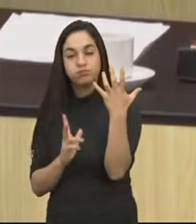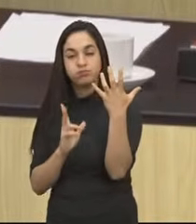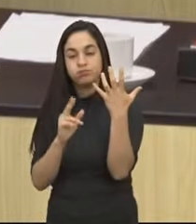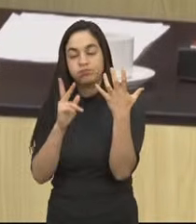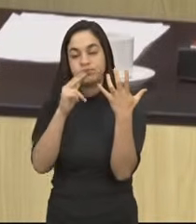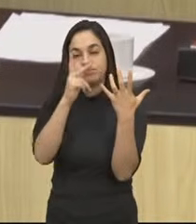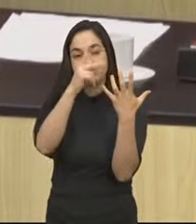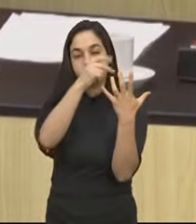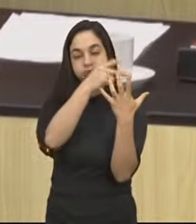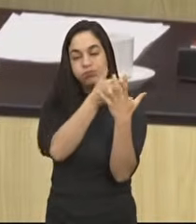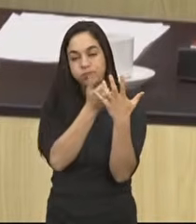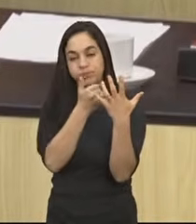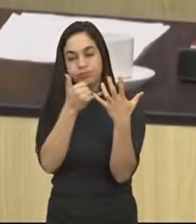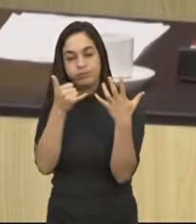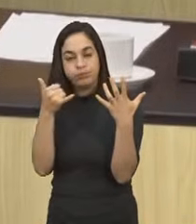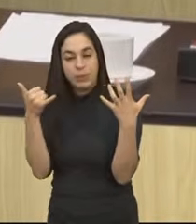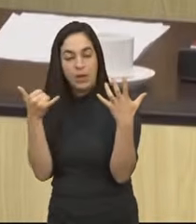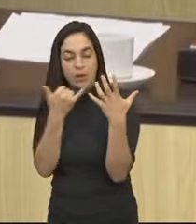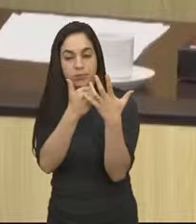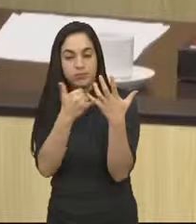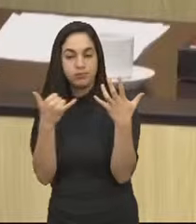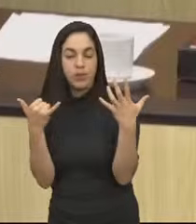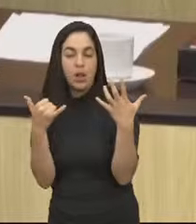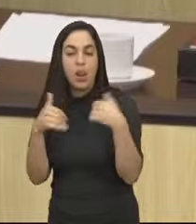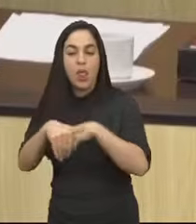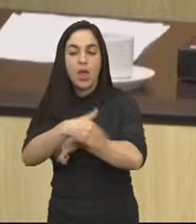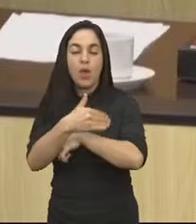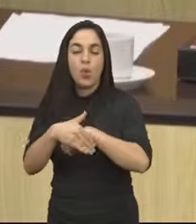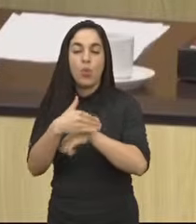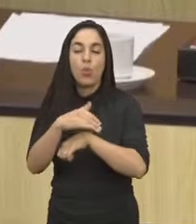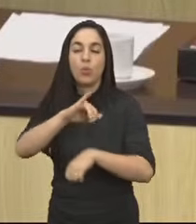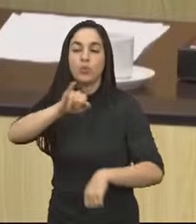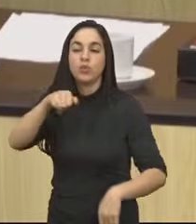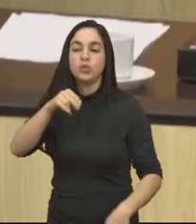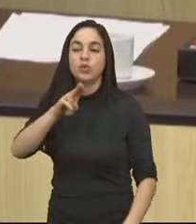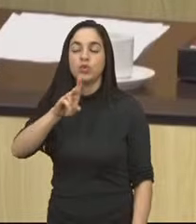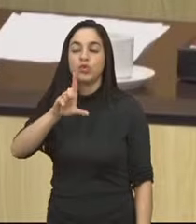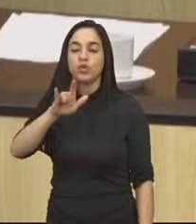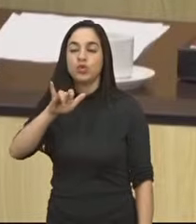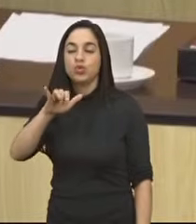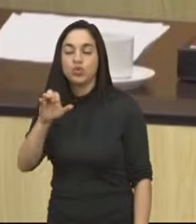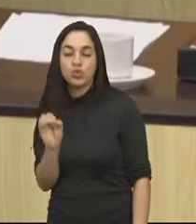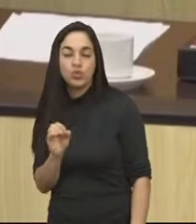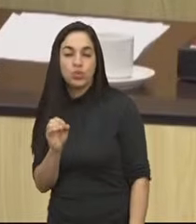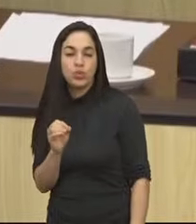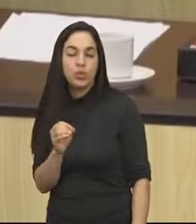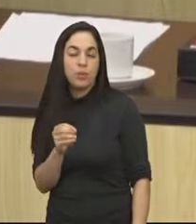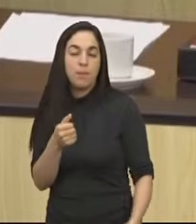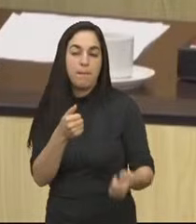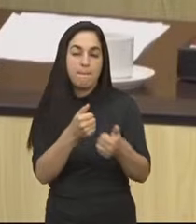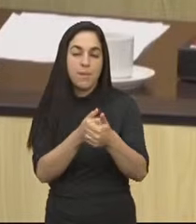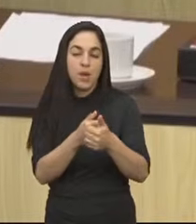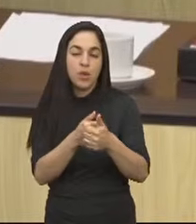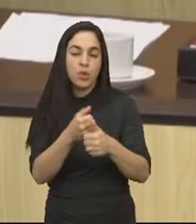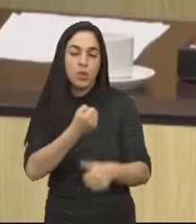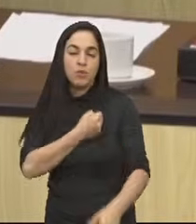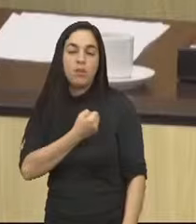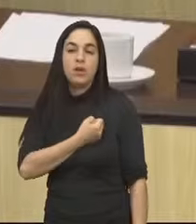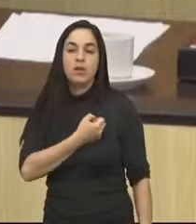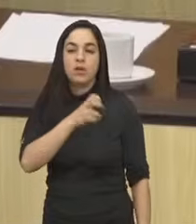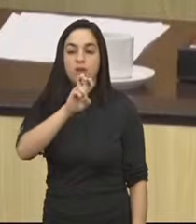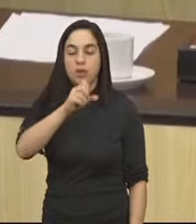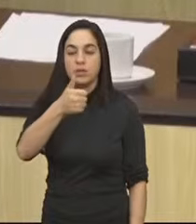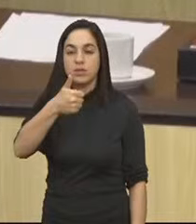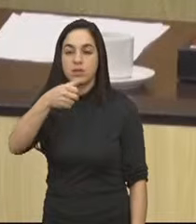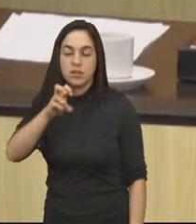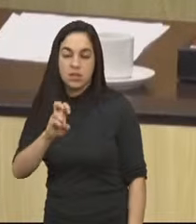galhos entrelaçados aos fios elétricos na estrada Júlio Carvalho, em frente ao número 515, no bairro Cepinho, e